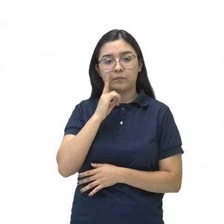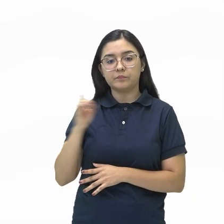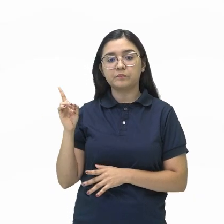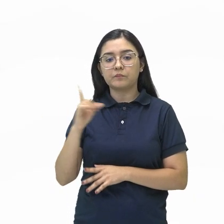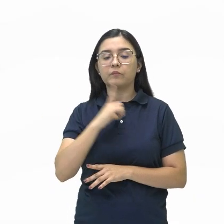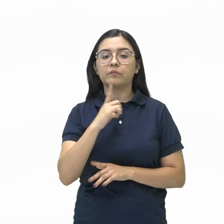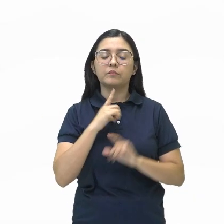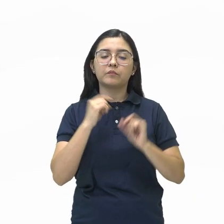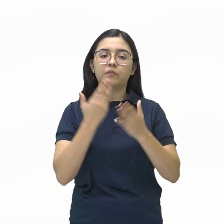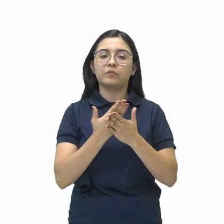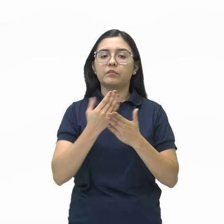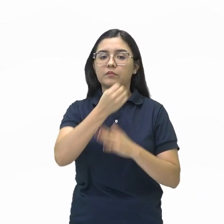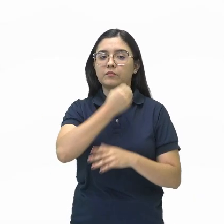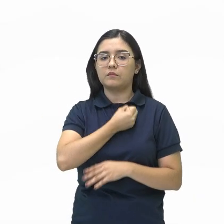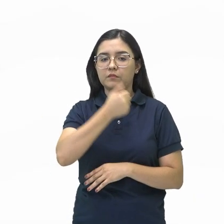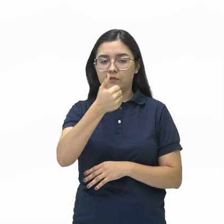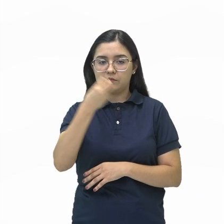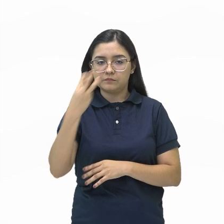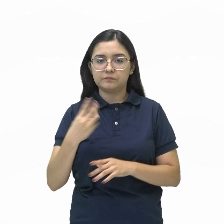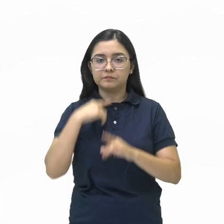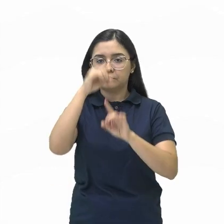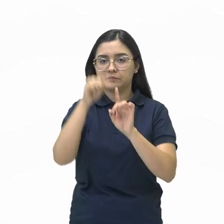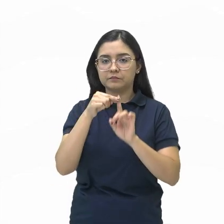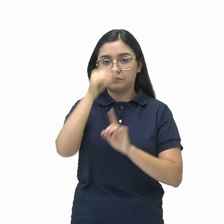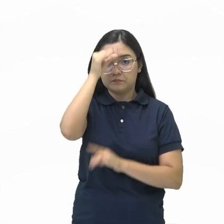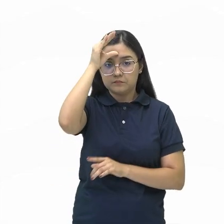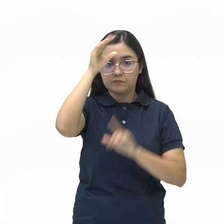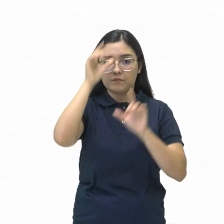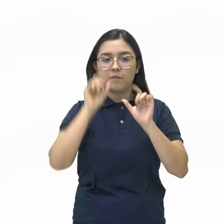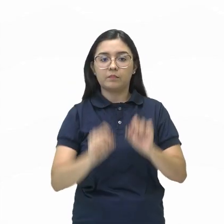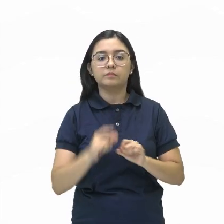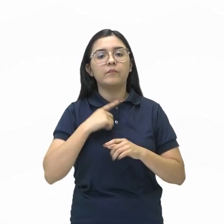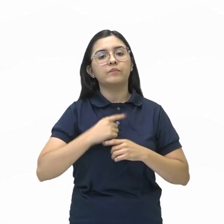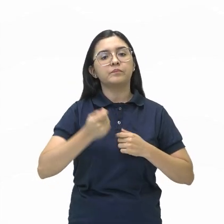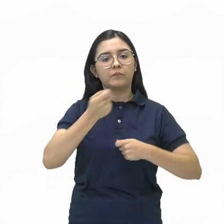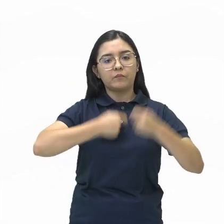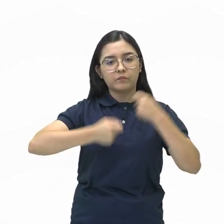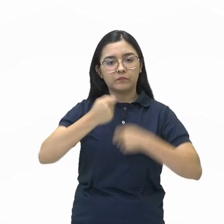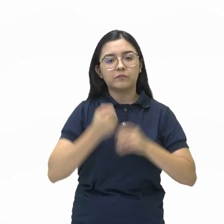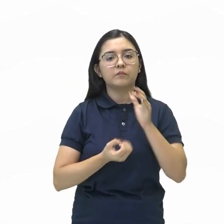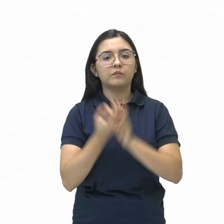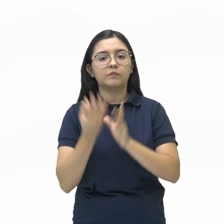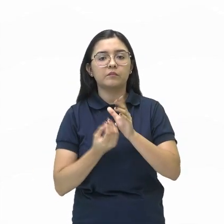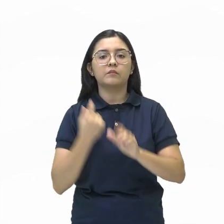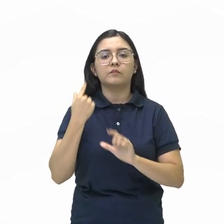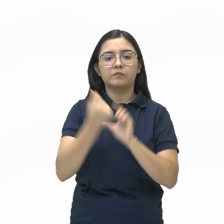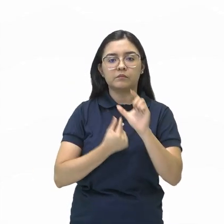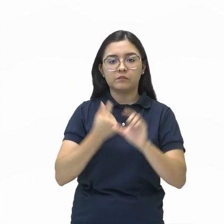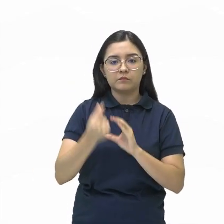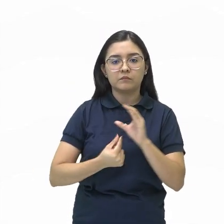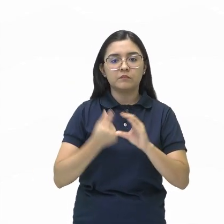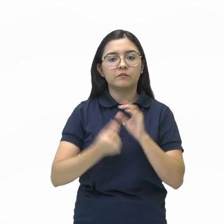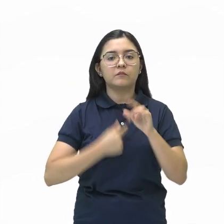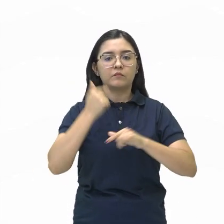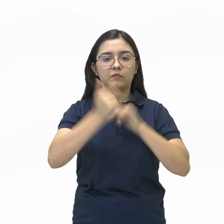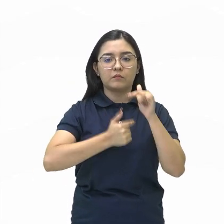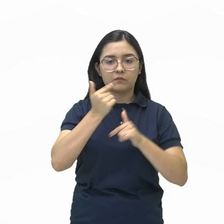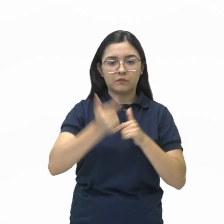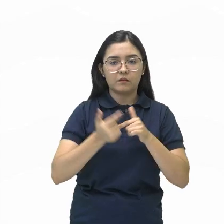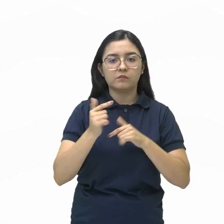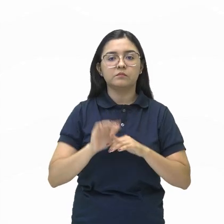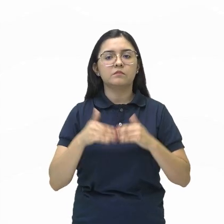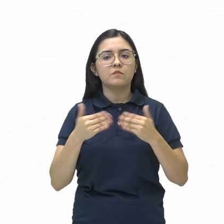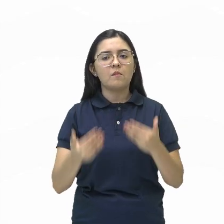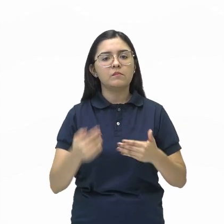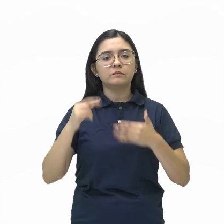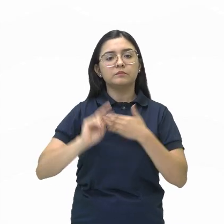Então nós estamos aqui na aula de número 13, o objeto do conhecimento é economia, produção, capital e trabalho,